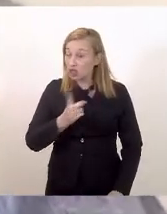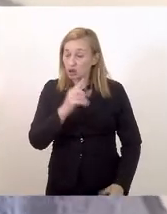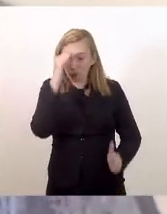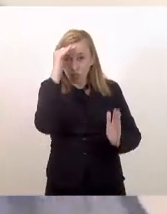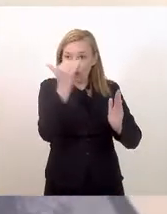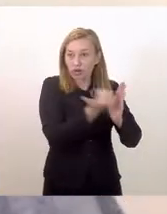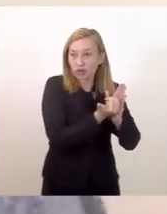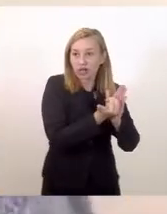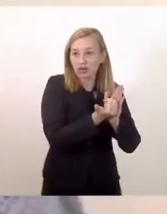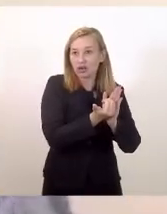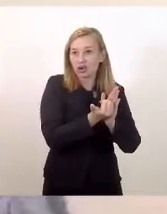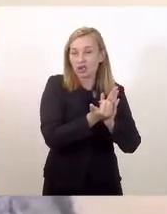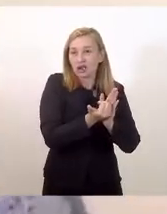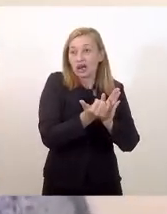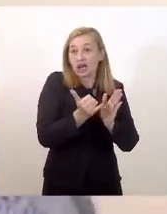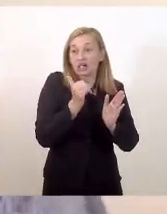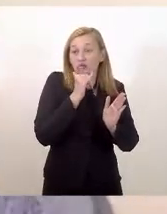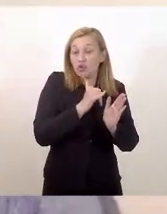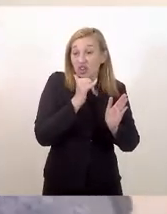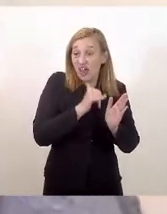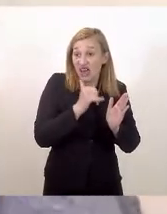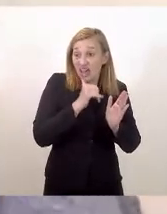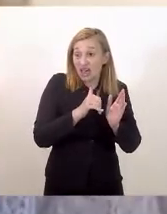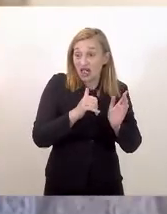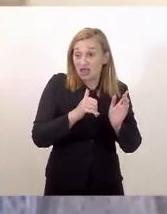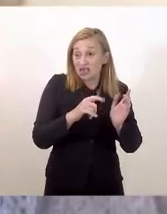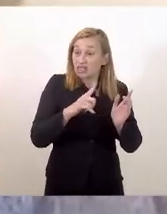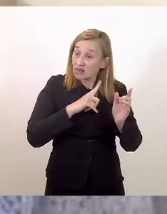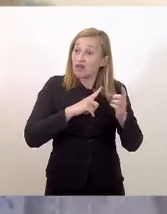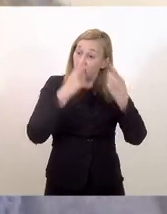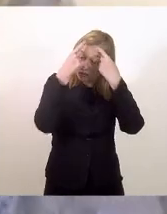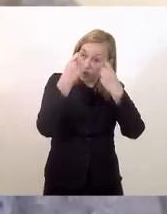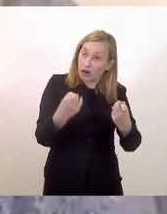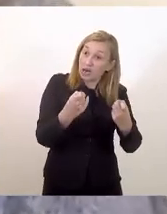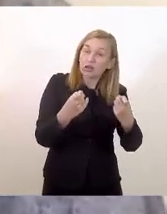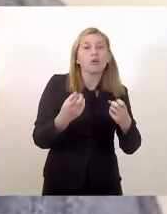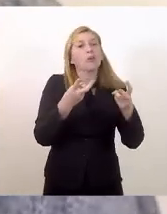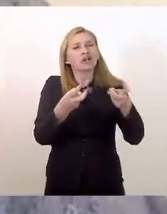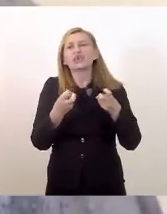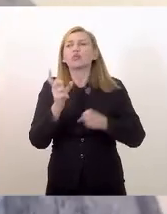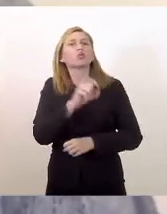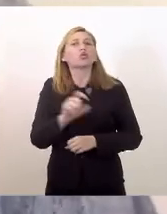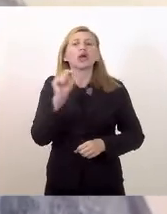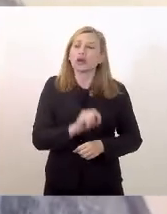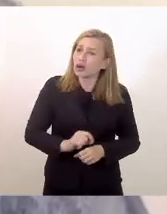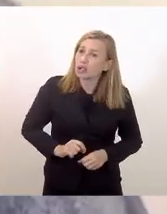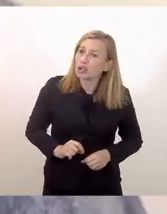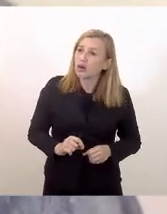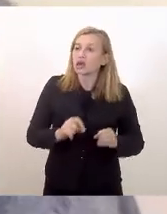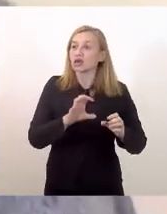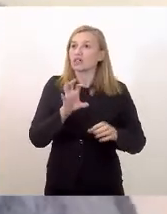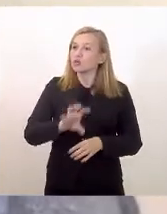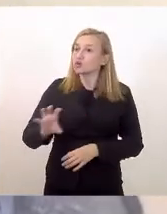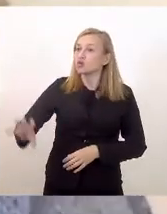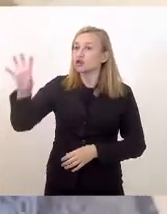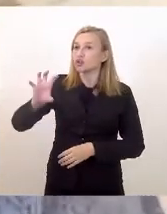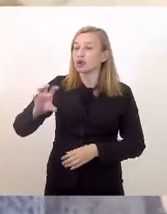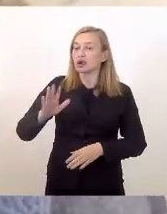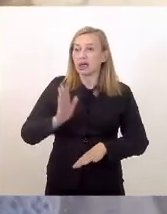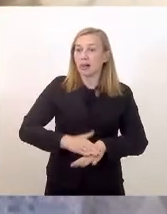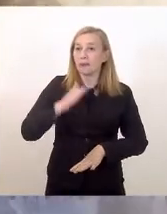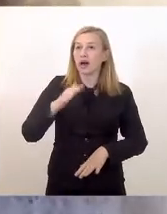do estado, mulheres vítimas de violência, o que a gente percebe é que as regiões onde é